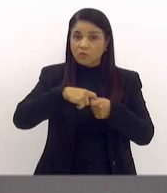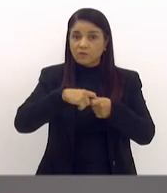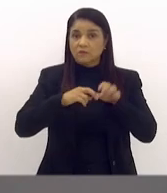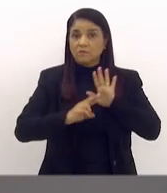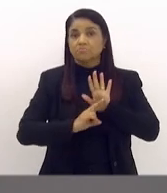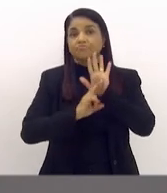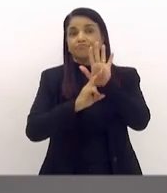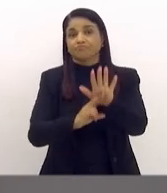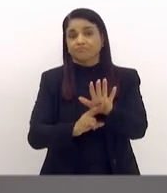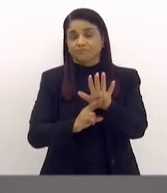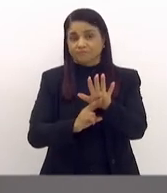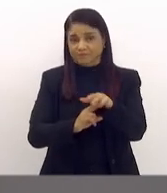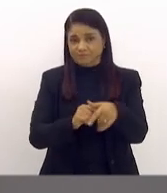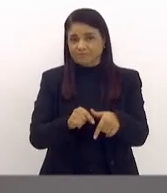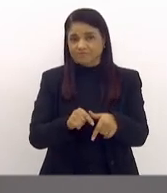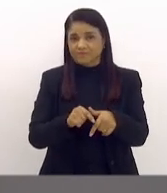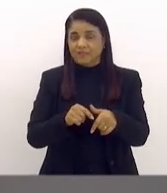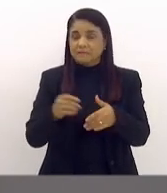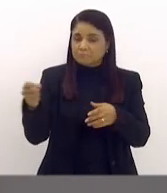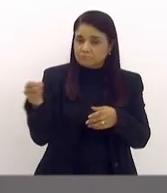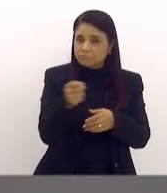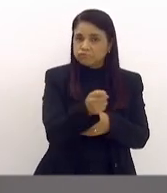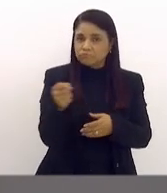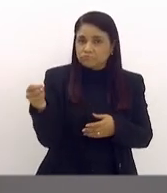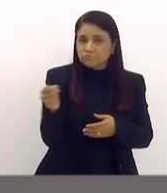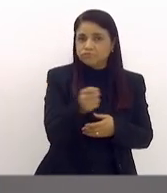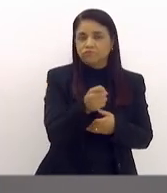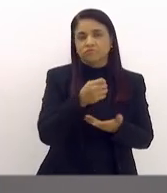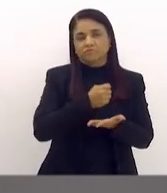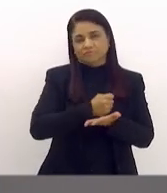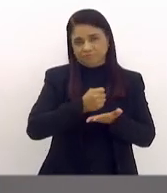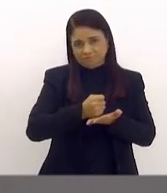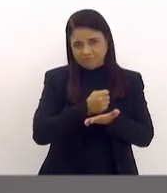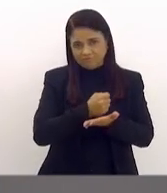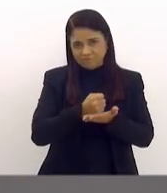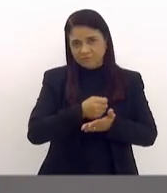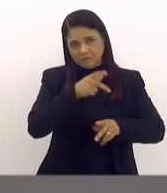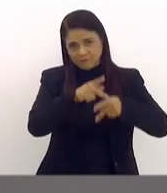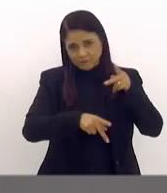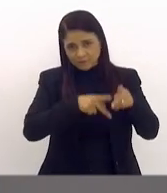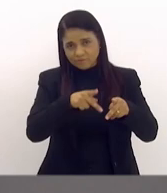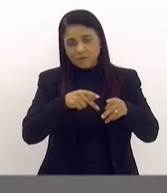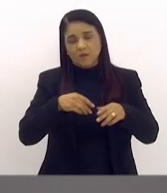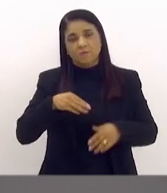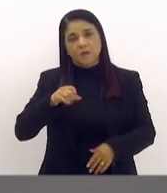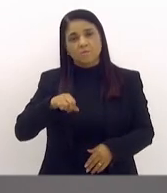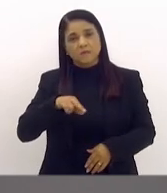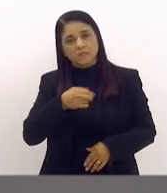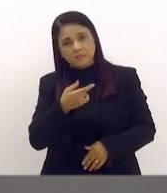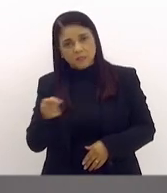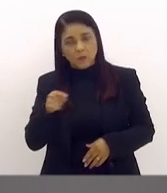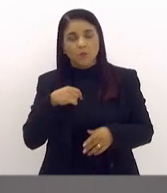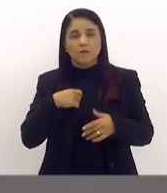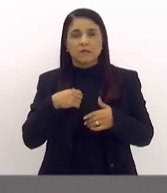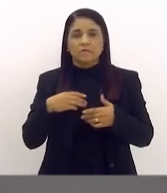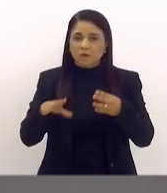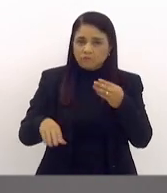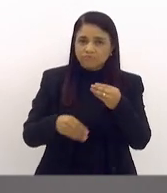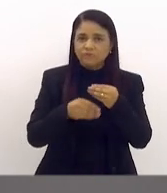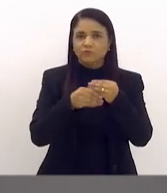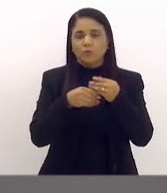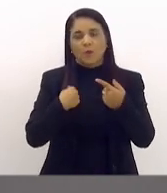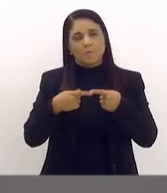e e e gerar mais empregos e essa é a nossa missão eu tô aqui para somar mais uma vez com a